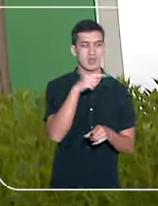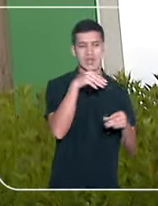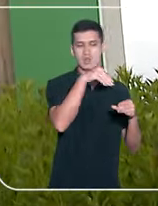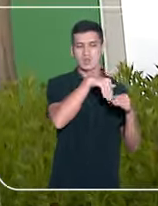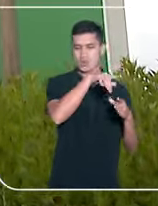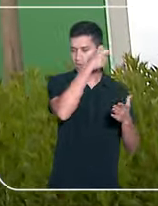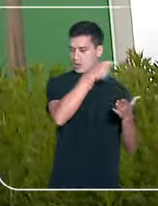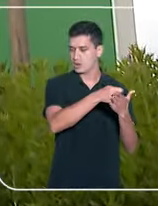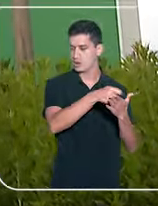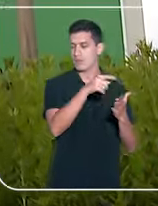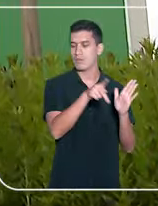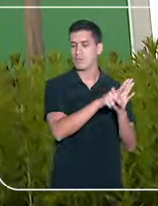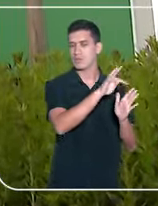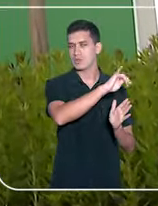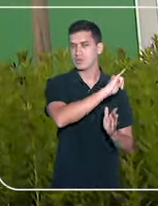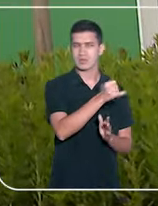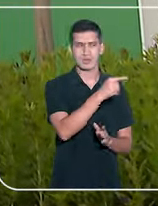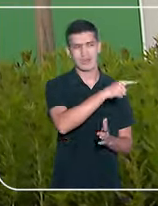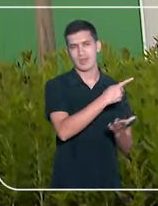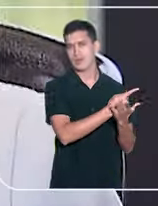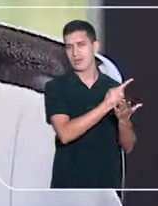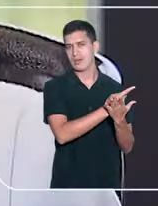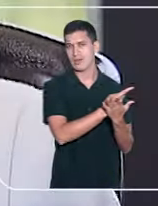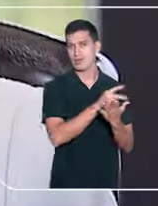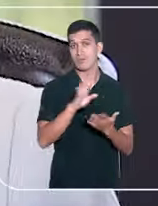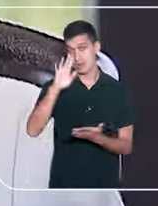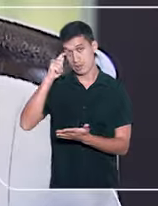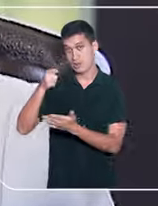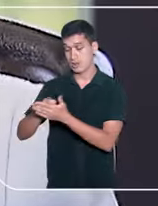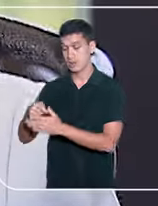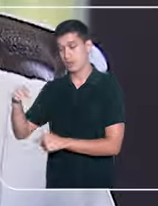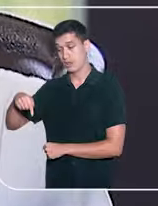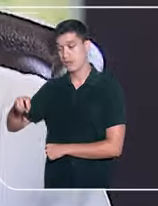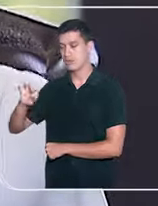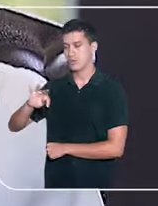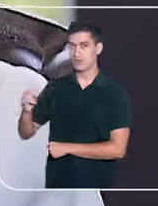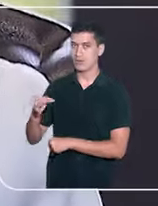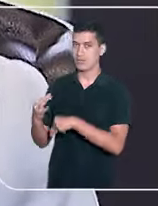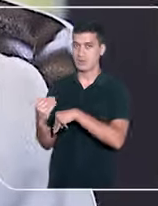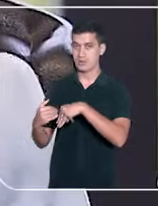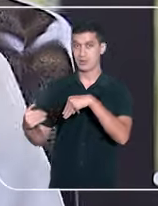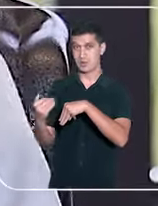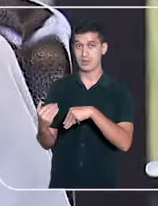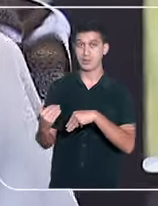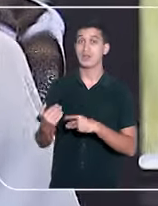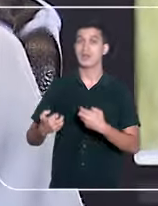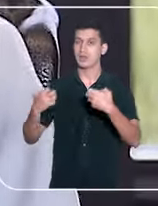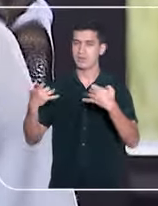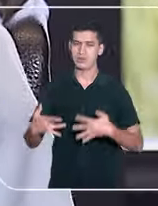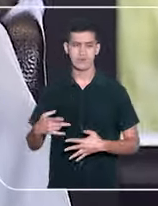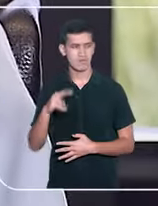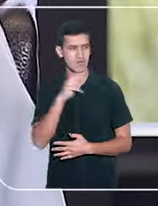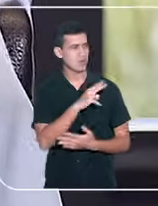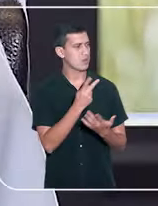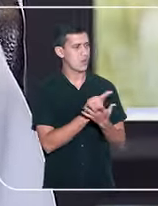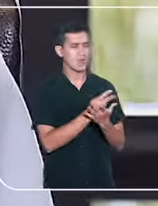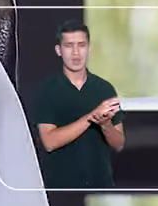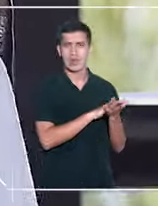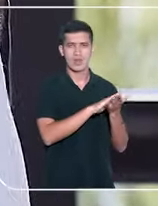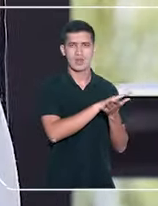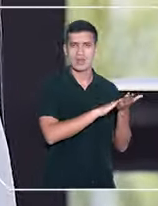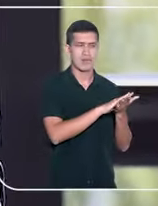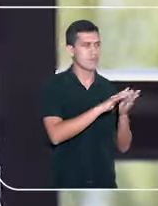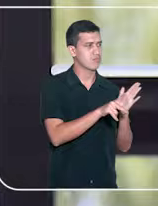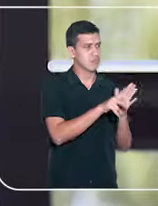acórdão do TJDFT mas ao decidir a relatora ministra Regina Helena Costa afirmou não verificar omissão nem